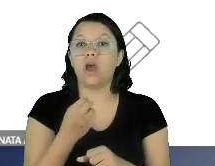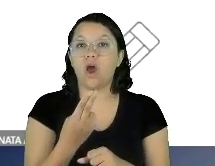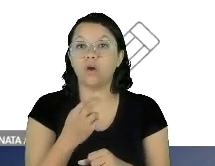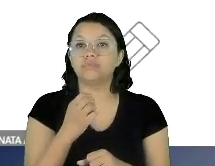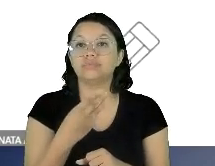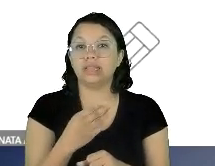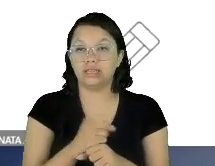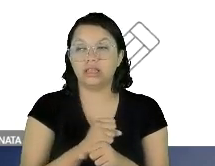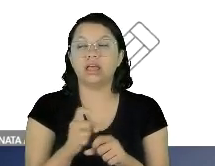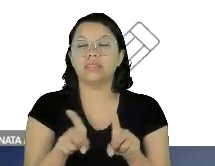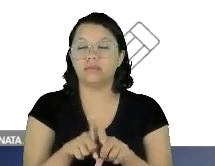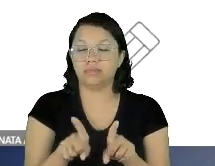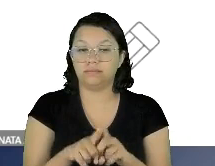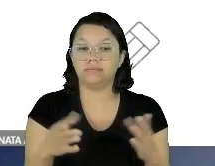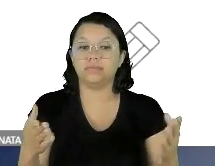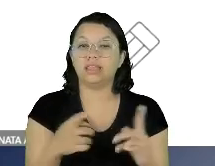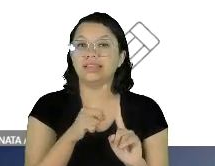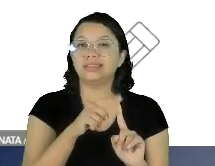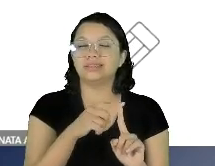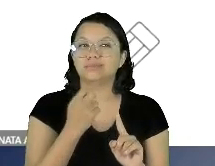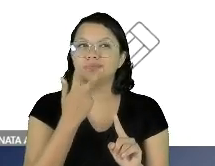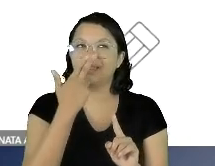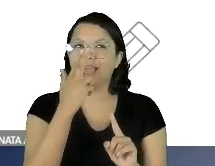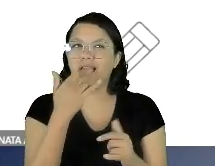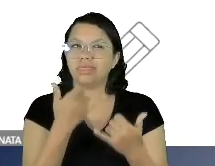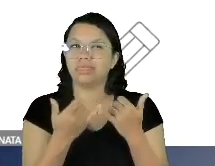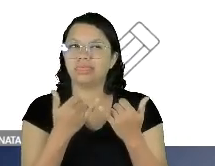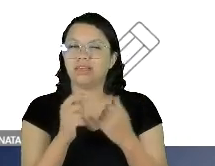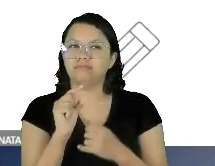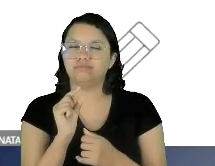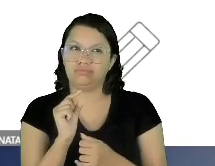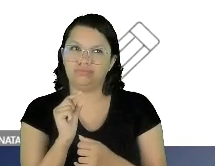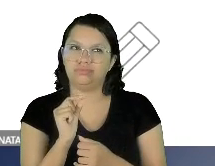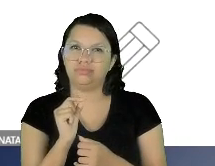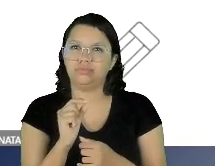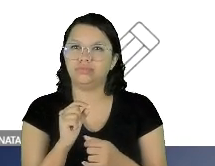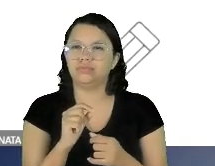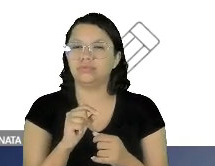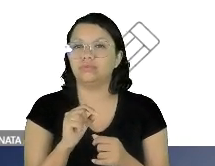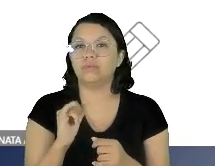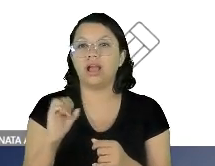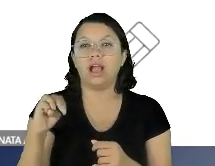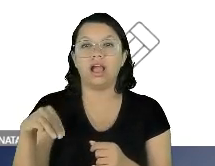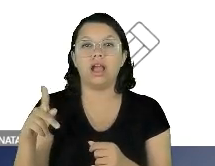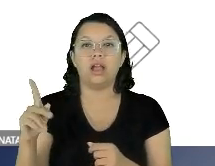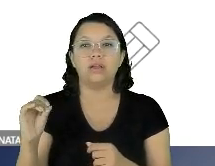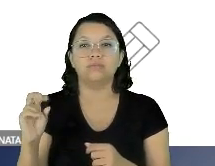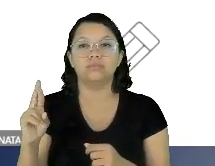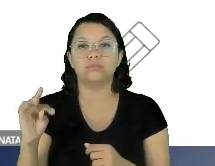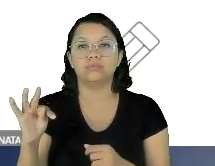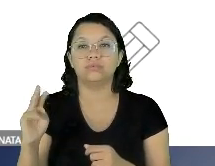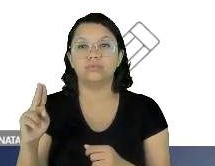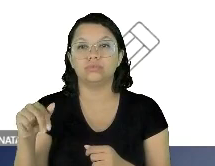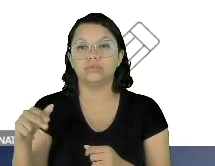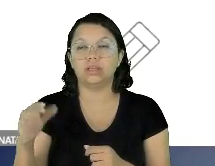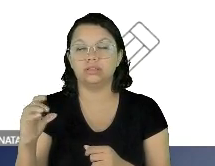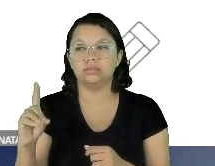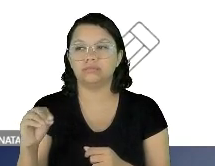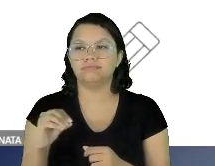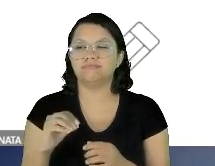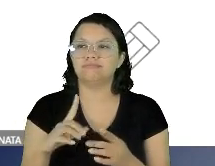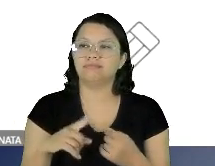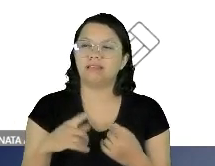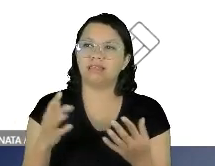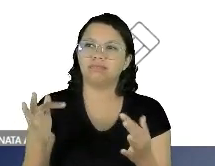de injúria seria um pouco parecido com a importunação sexual, talvez. Mas, no fim das contas,